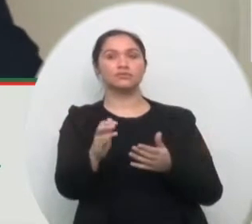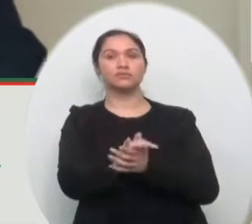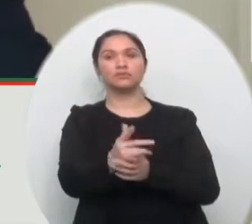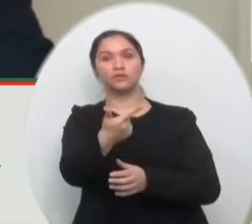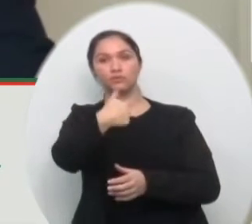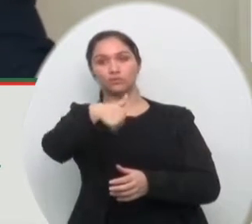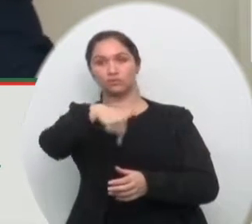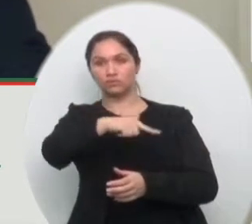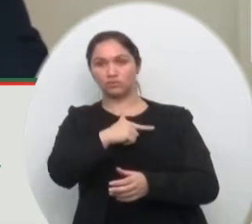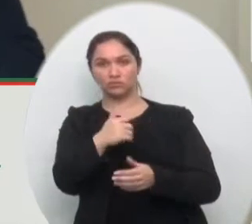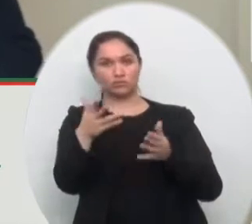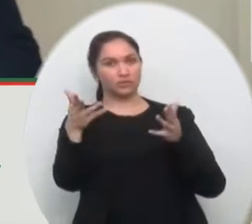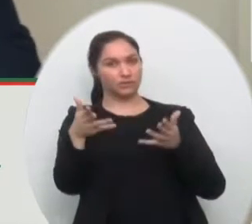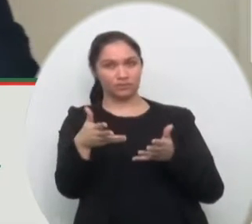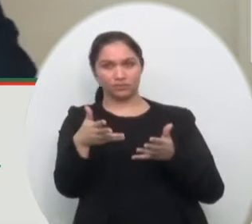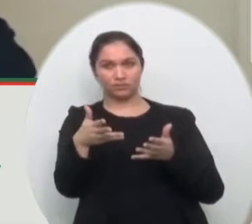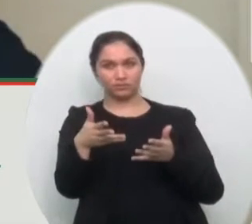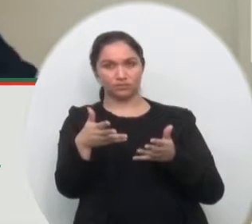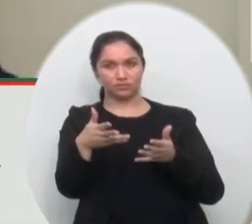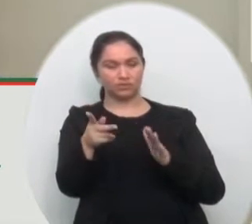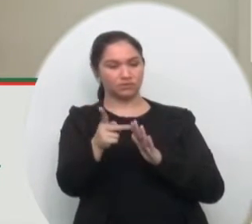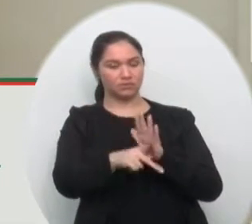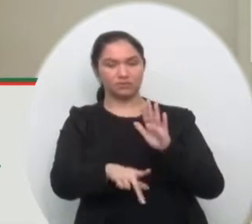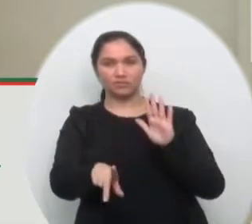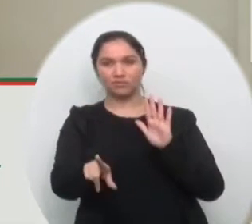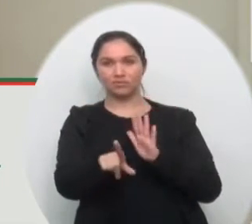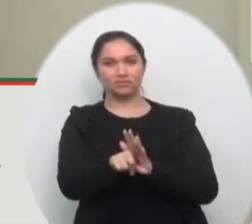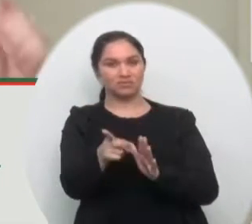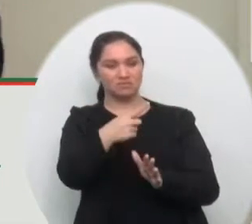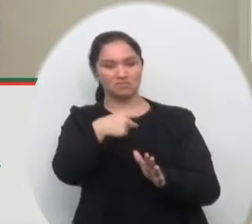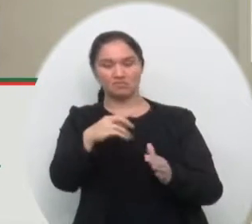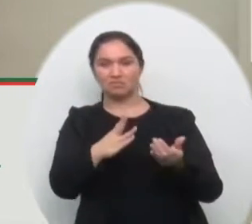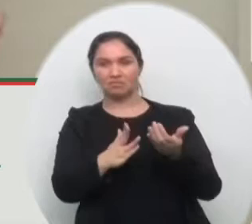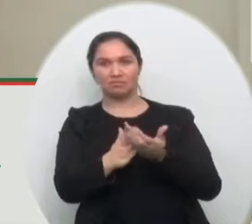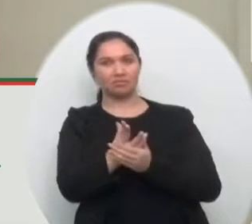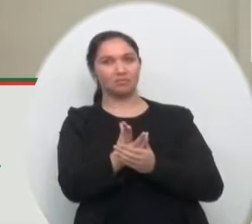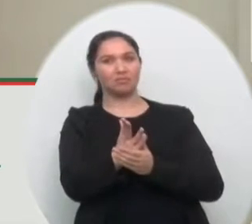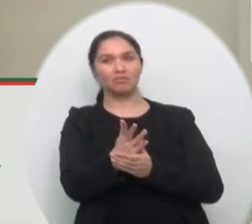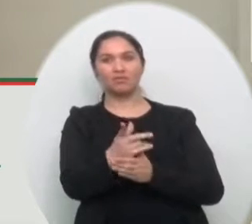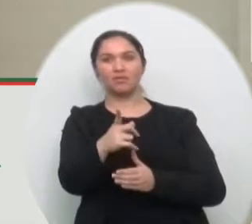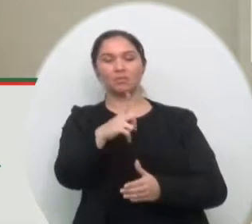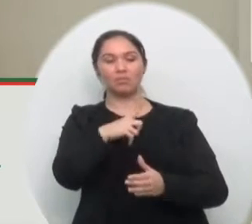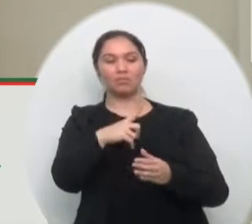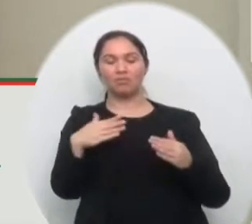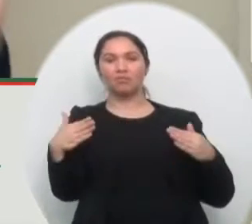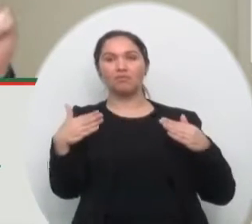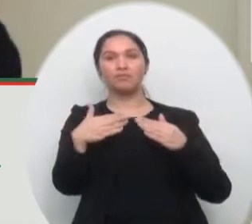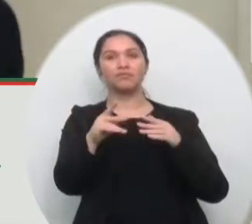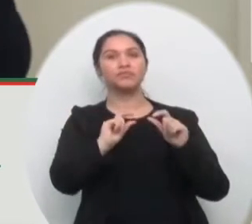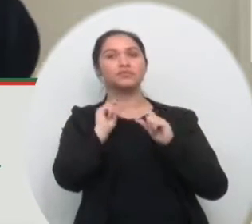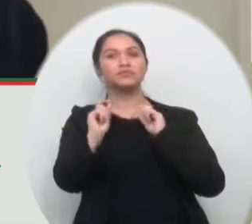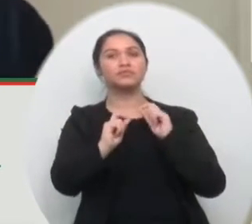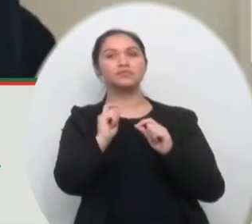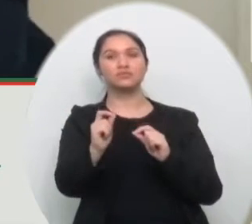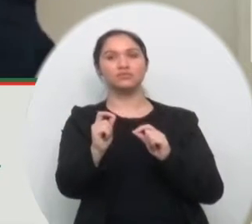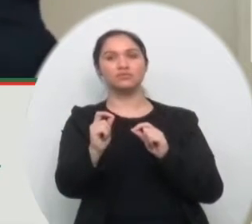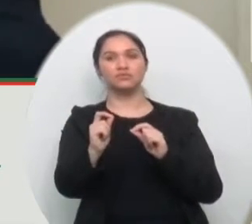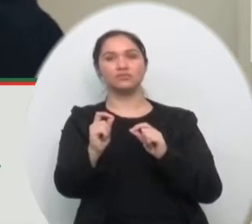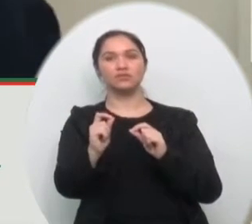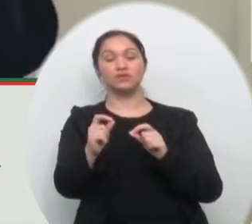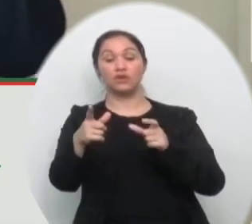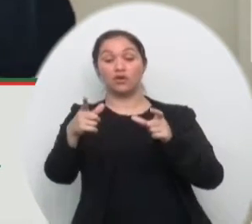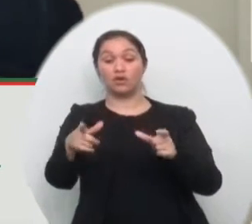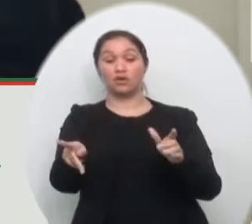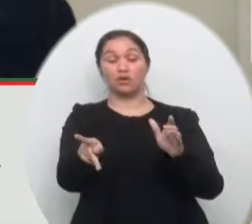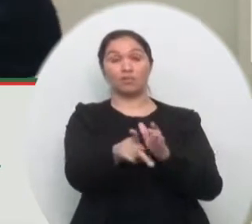não aprovarmos um projeto como esse, que tem o objetivo de instalar nos postos de